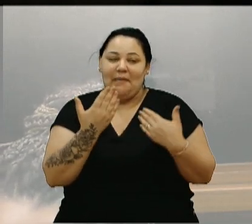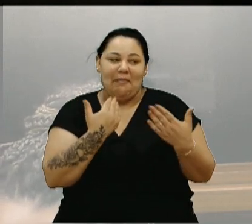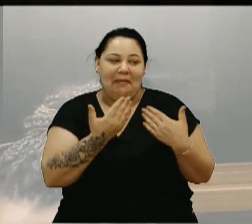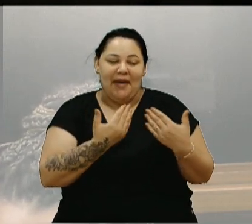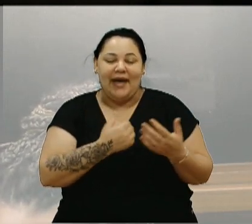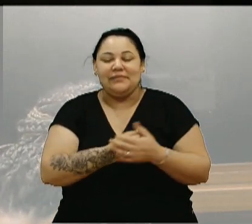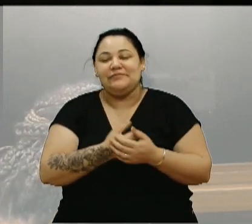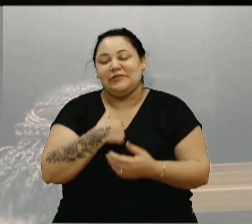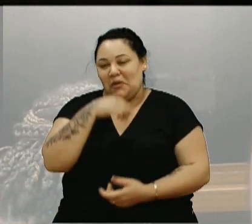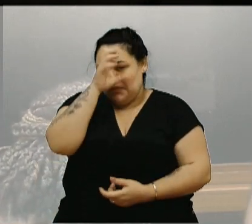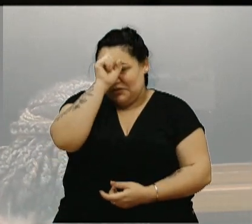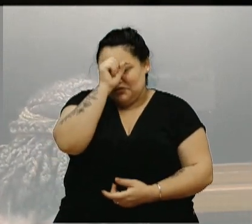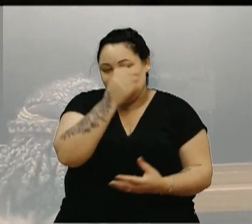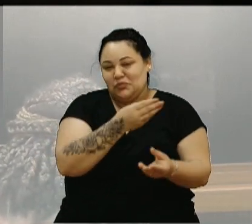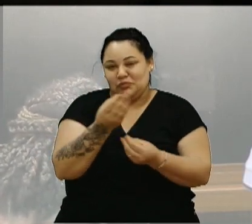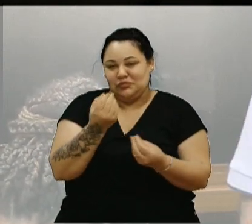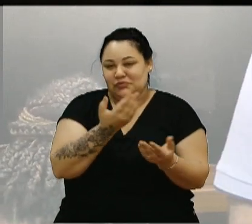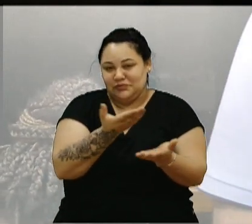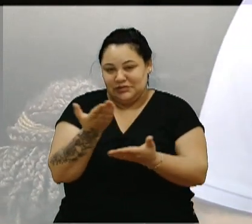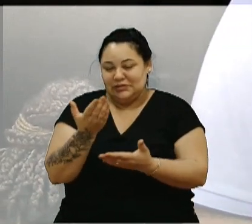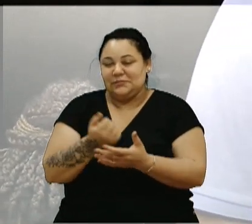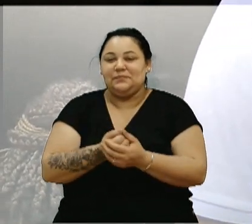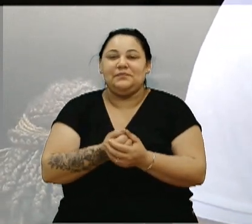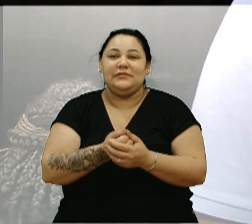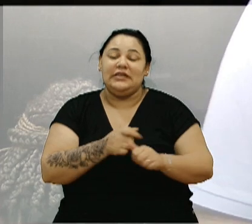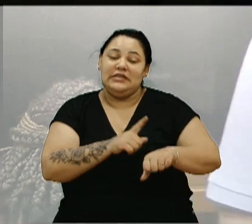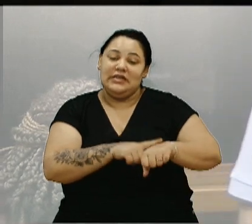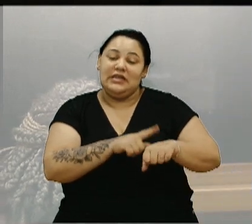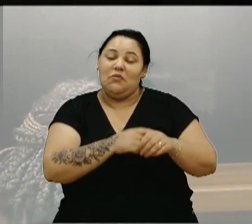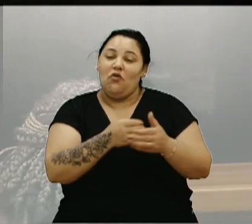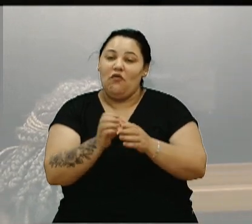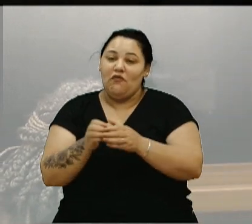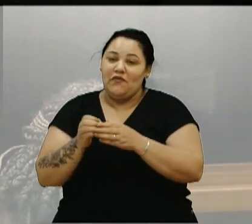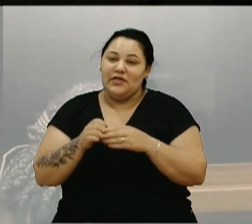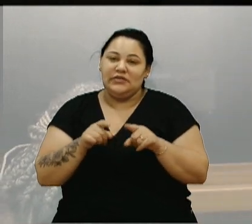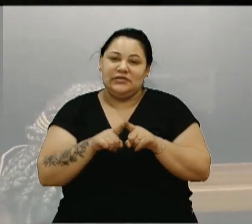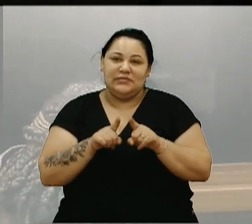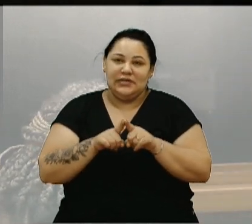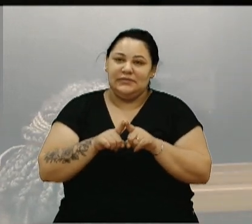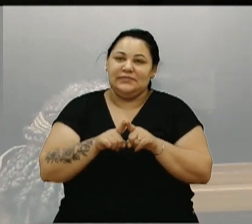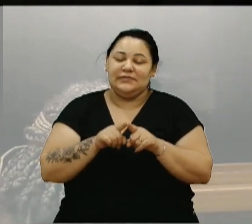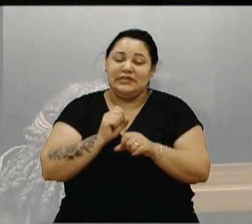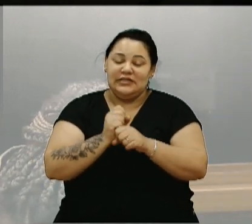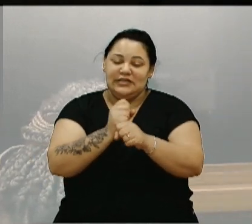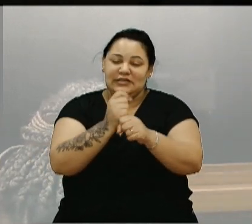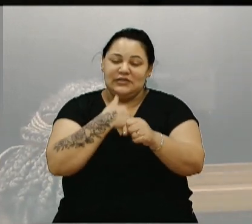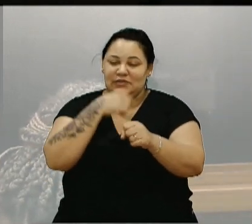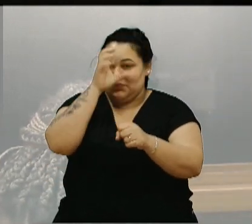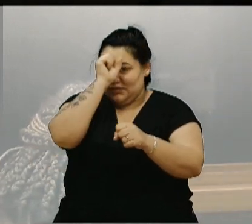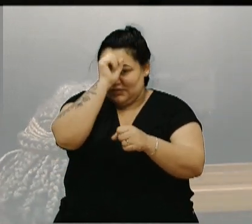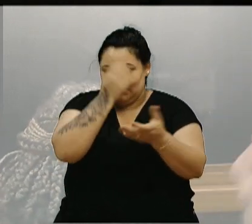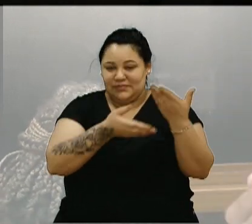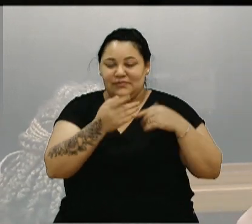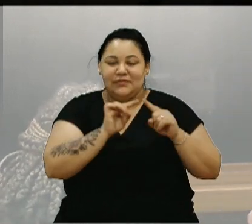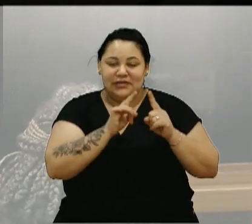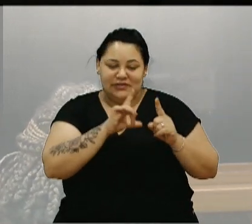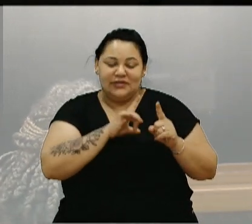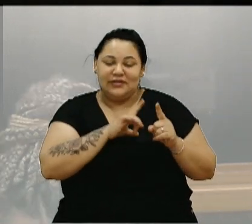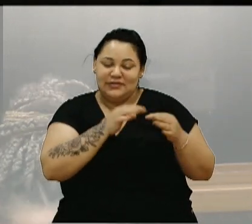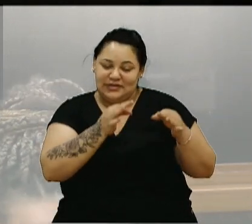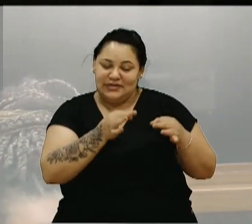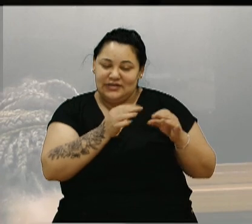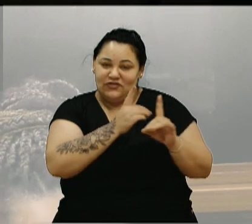né? Eu aprendi muito com o senhor nesse tempo de convivência desses anos, mas tenho certeza que nós vamos nos encontrar, o senhor vai estar